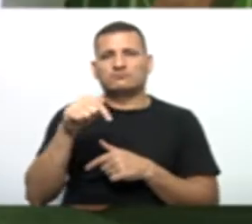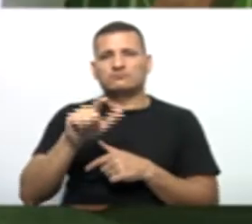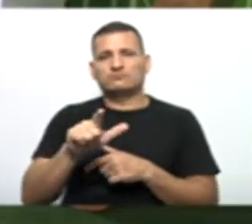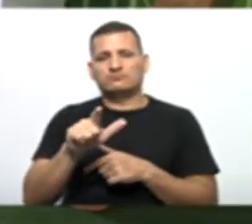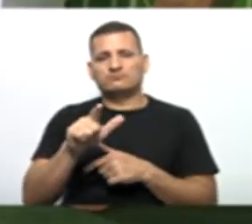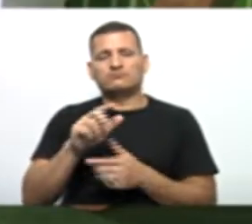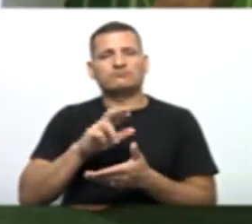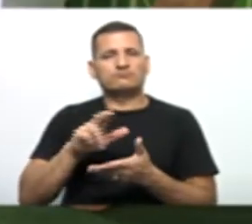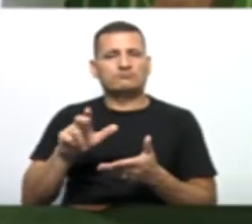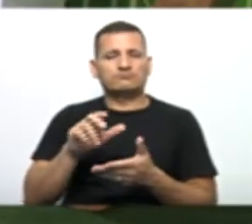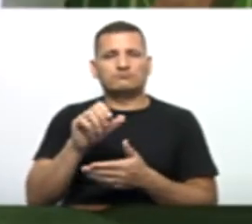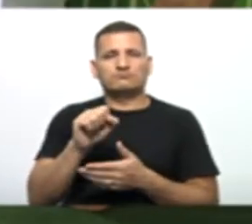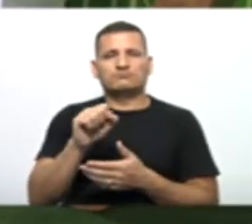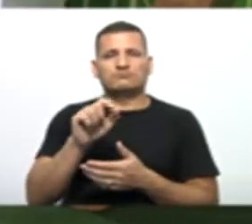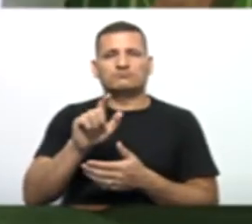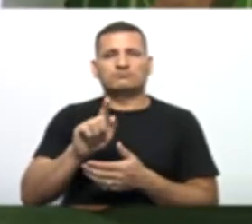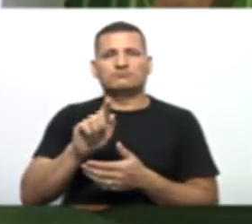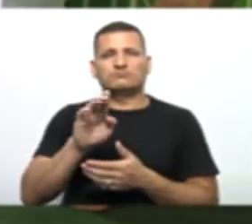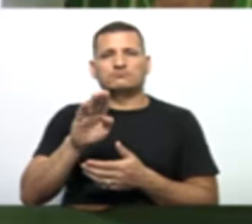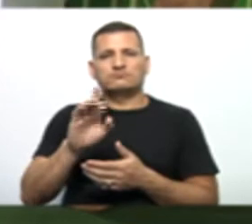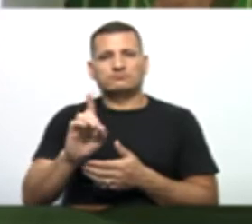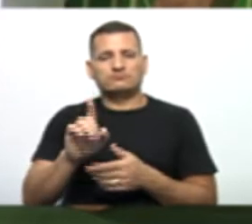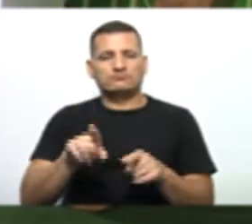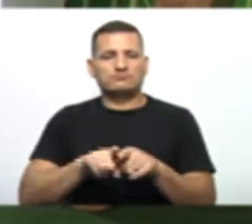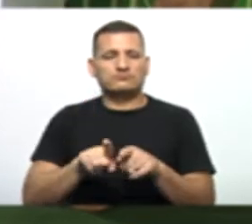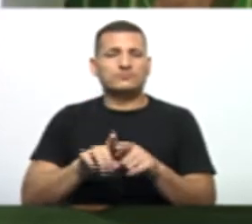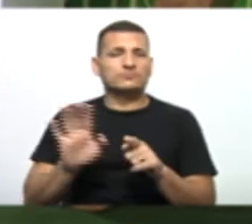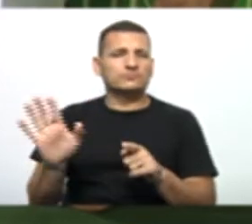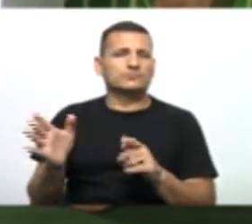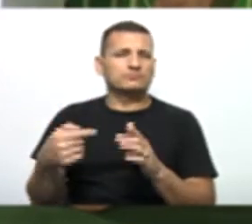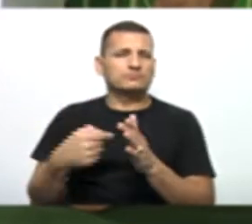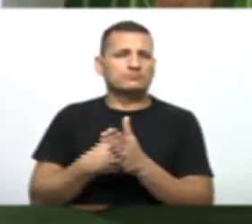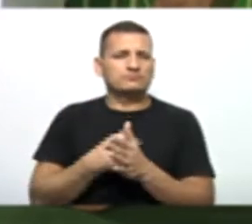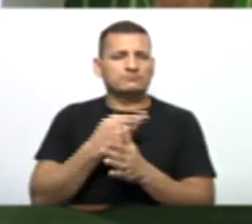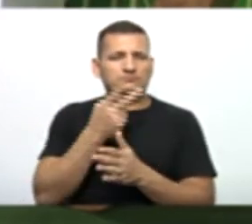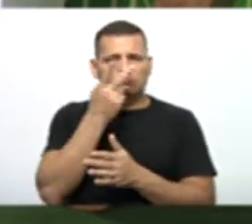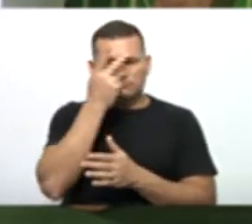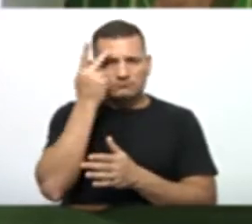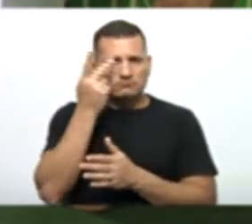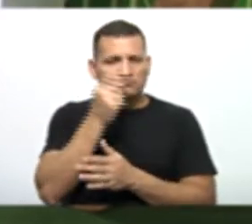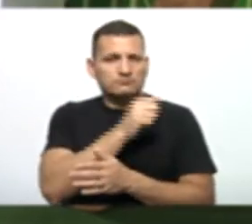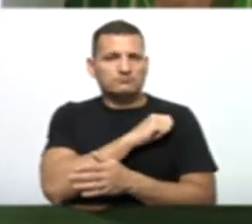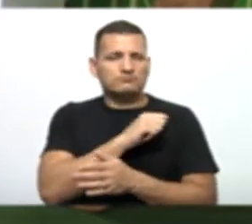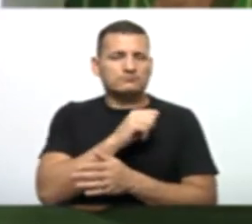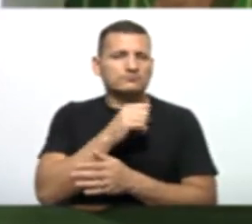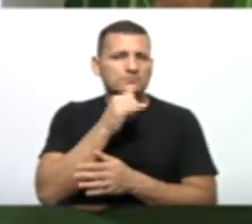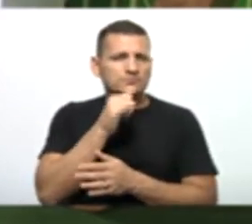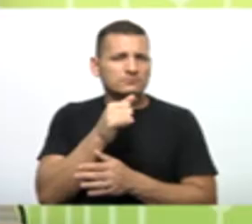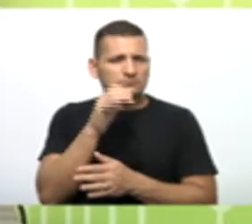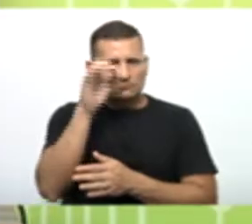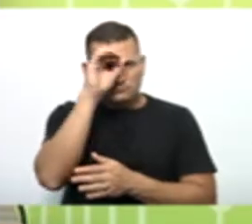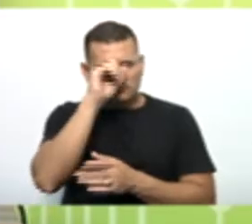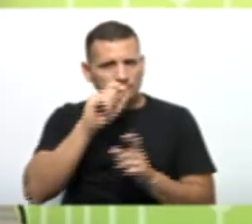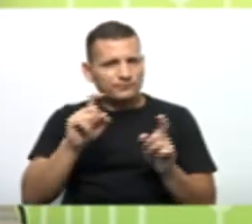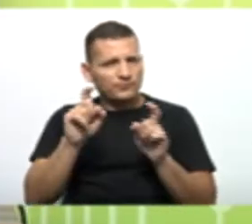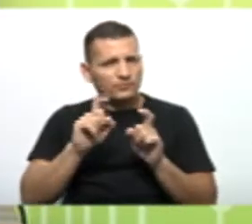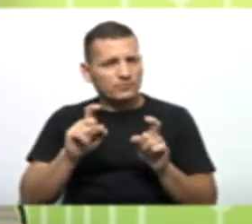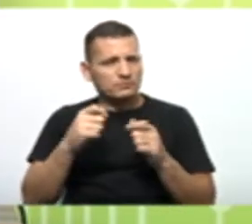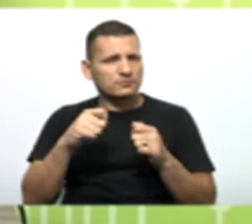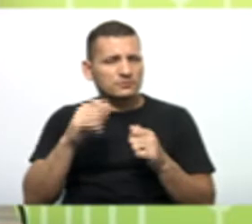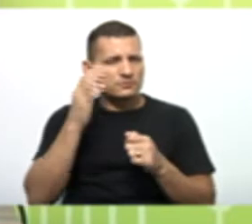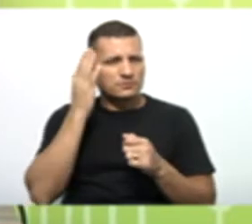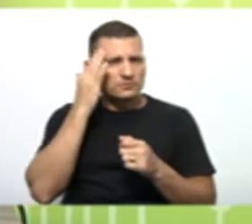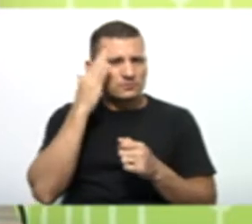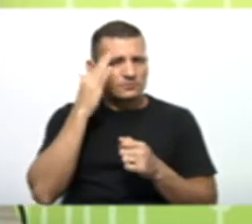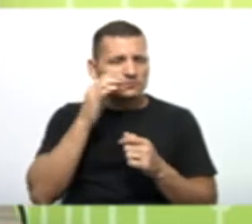SGBDs também. O questionamento que os alunos já fizeram para mim: poxa, professor, para eu aprender informática eu tenho que saber inglês? Não, você não precisa saber